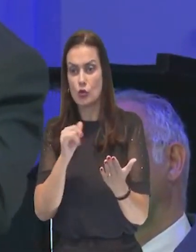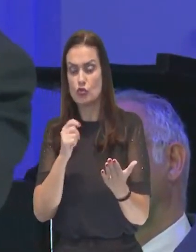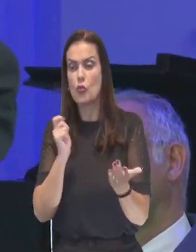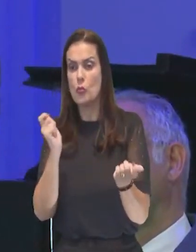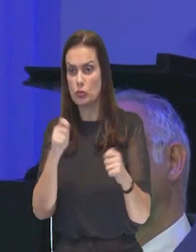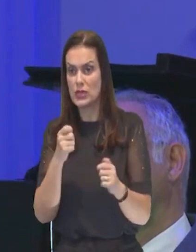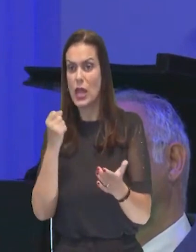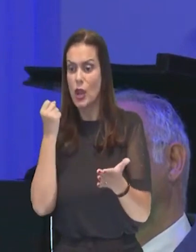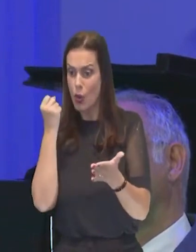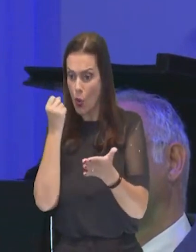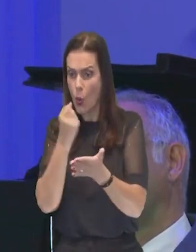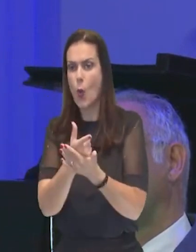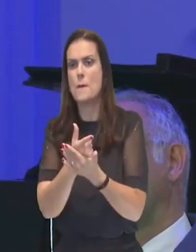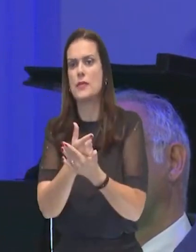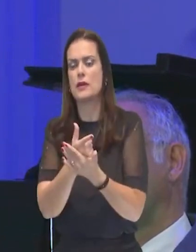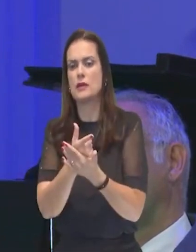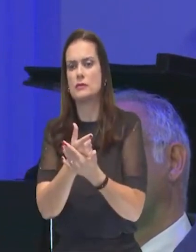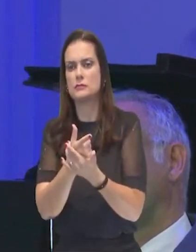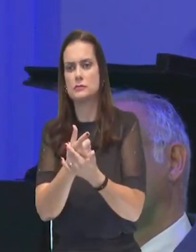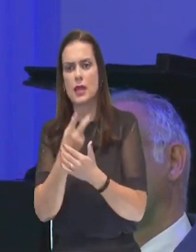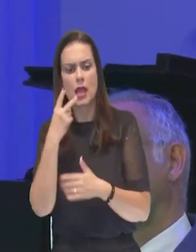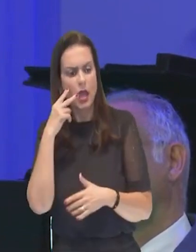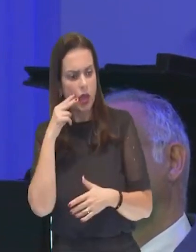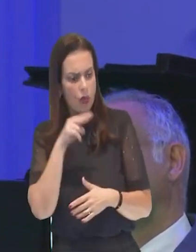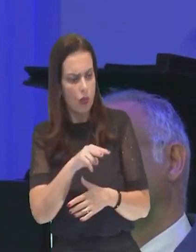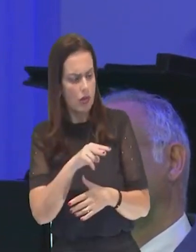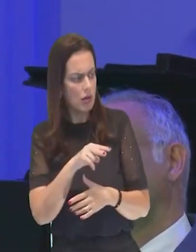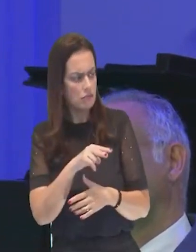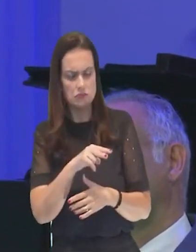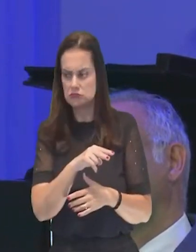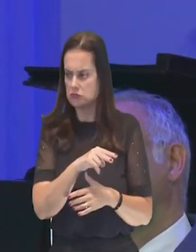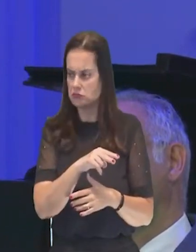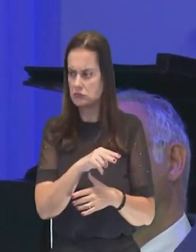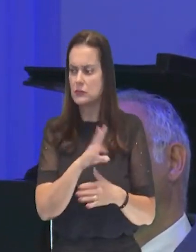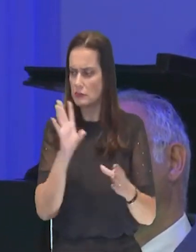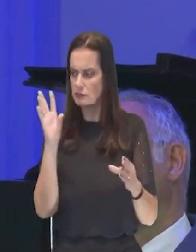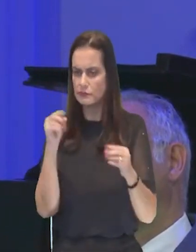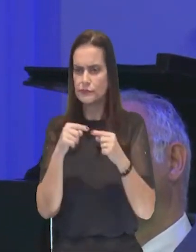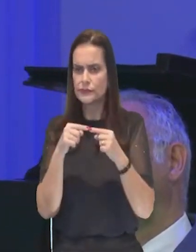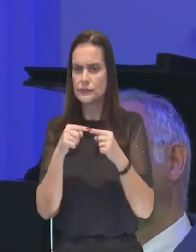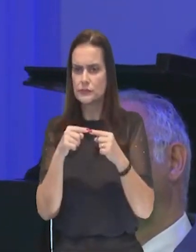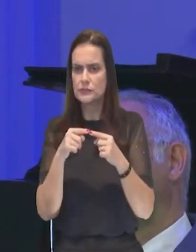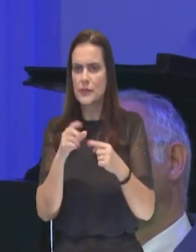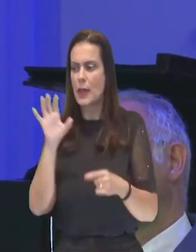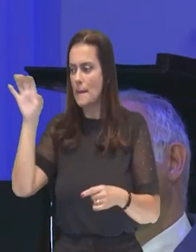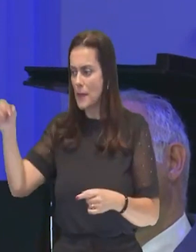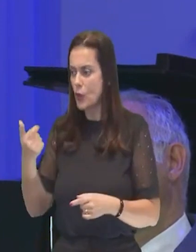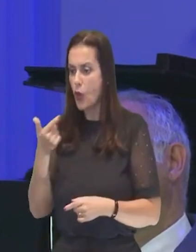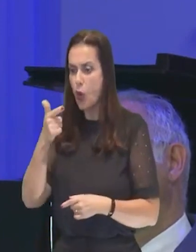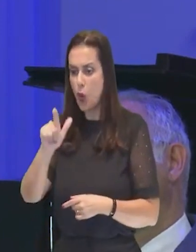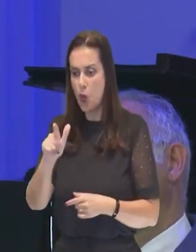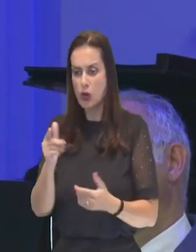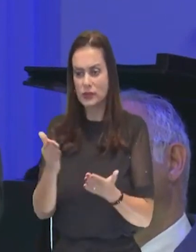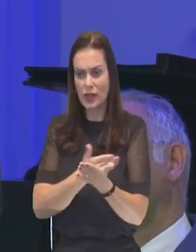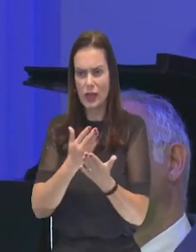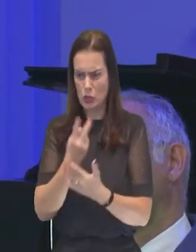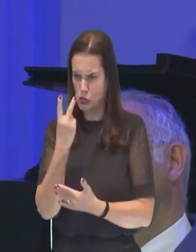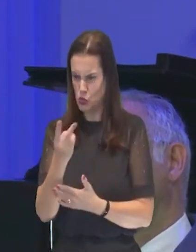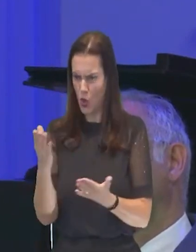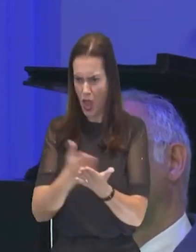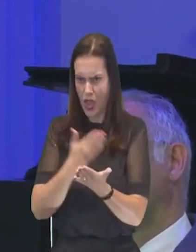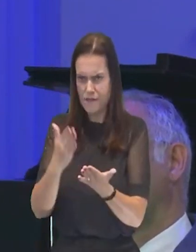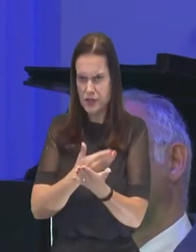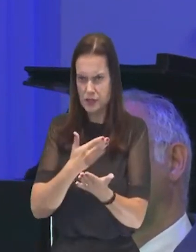uma dessa. Aí eu olhei para a Isane olhou para mim, nós entendemos, ela foi lá, pegou outra revista, e a moça disse assim, mas 2